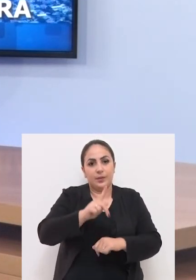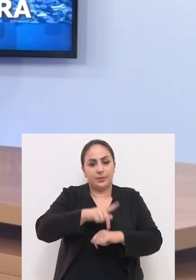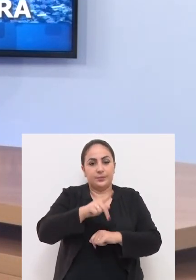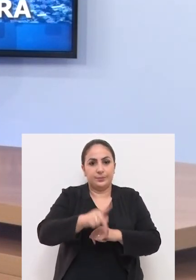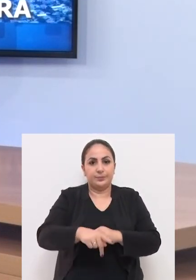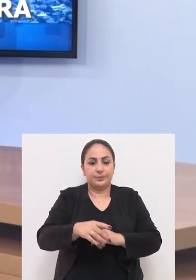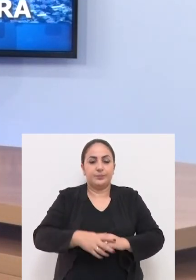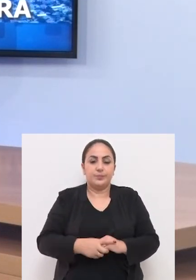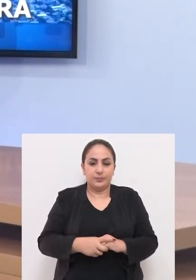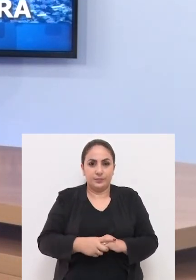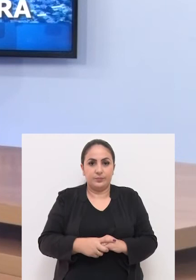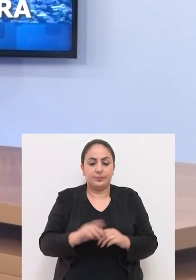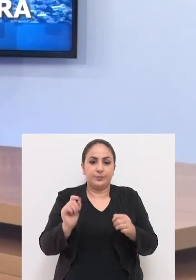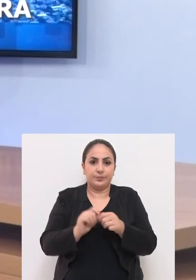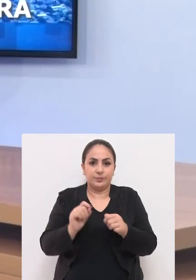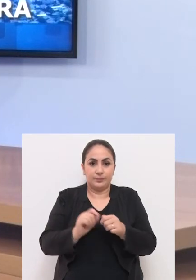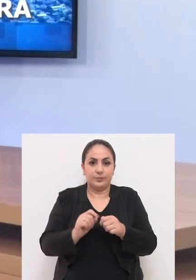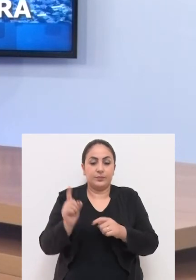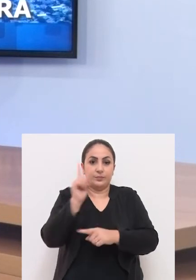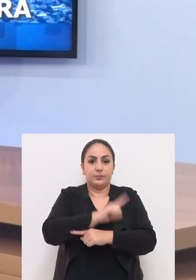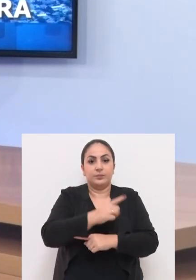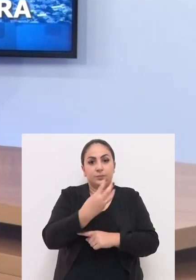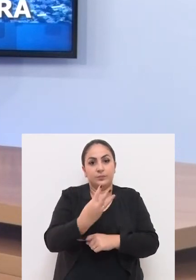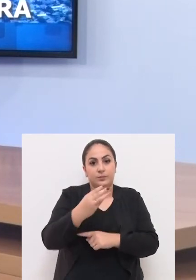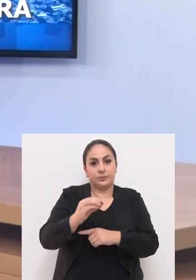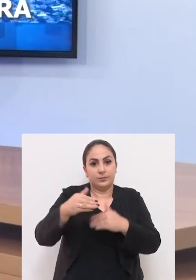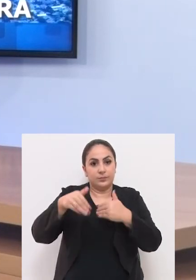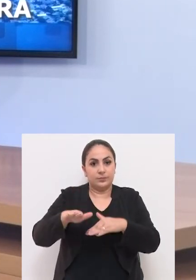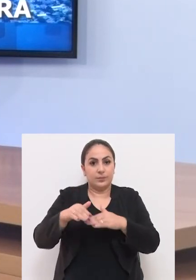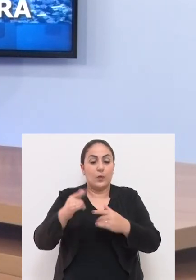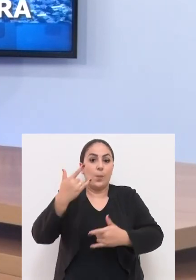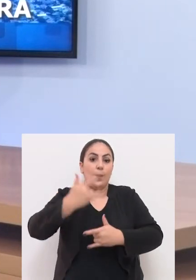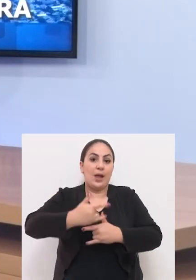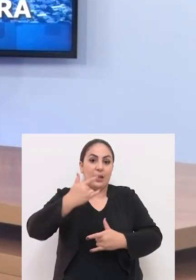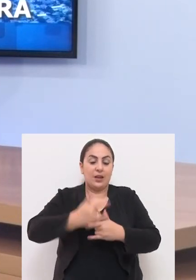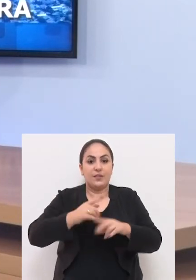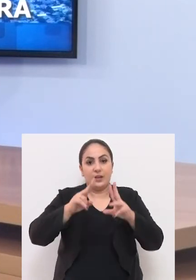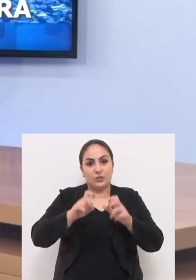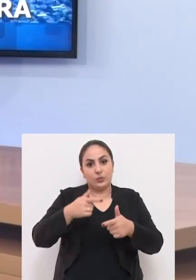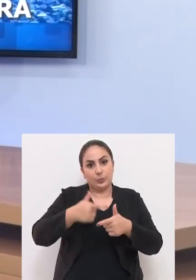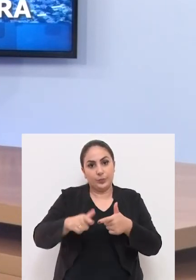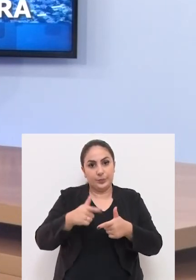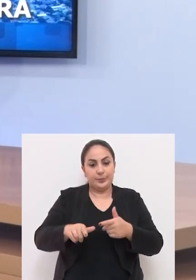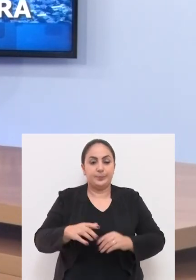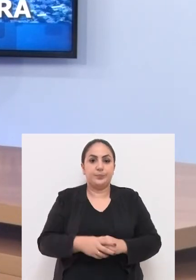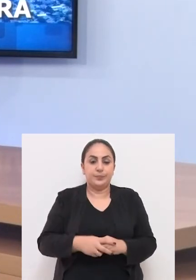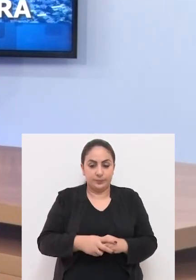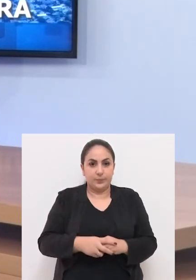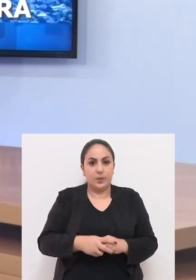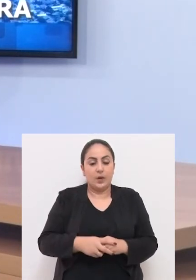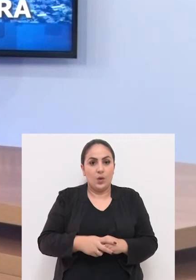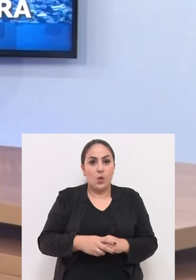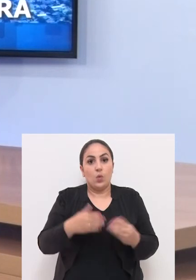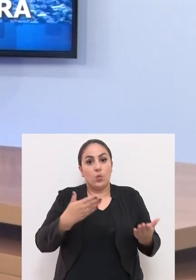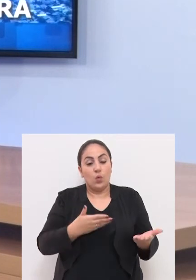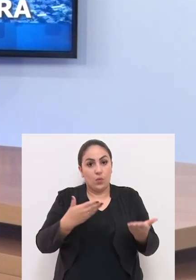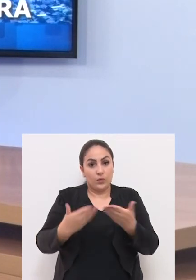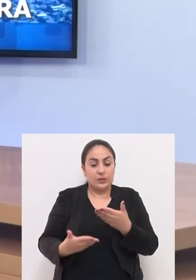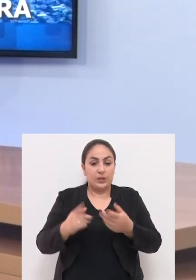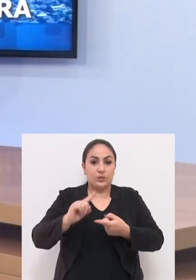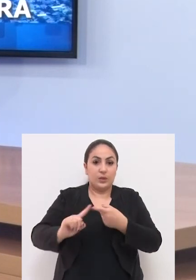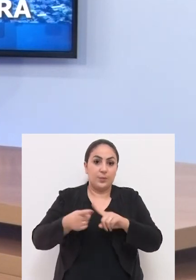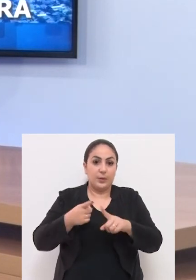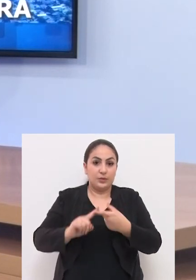a Universidade de Passo Fundo realizam no dia 30 de setembro uma live sobre a problemática. Um